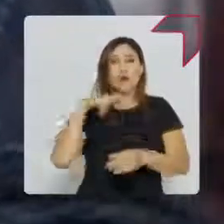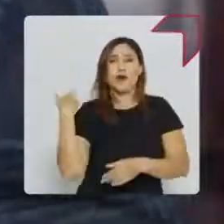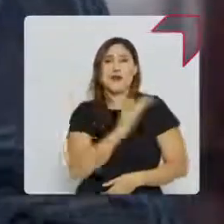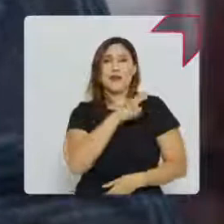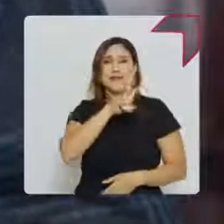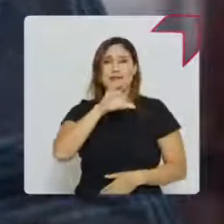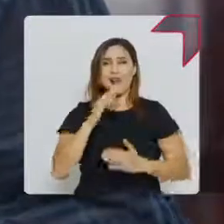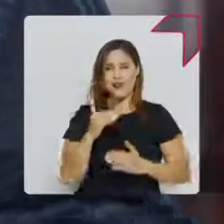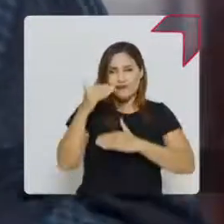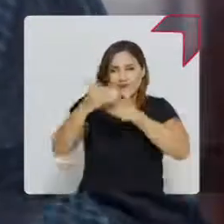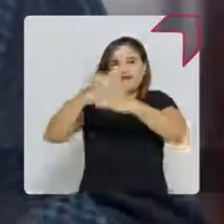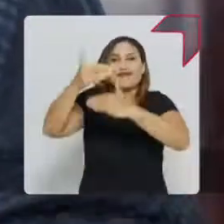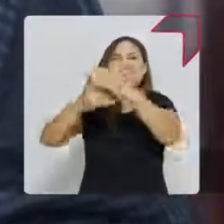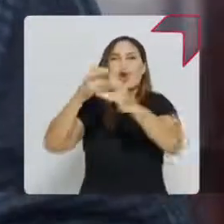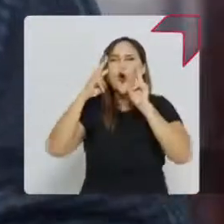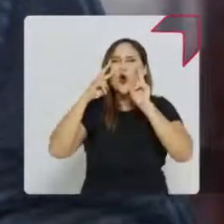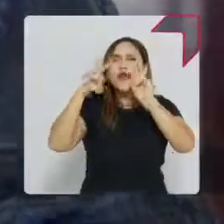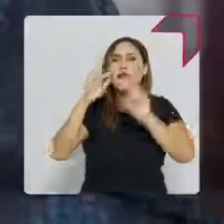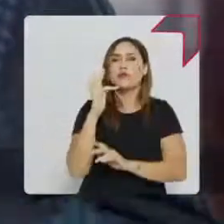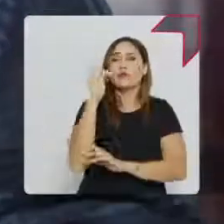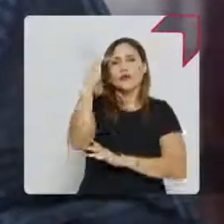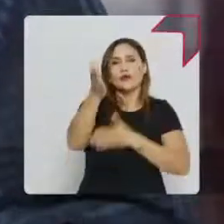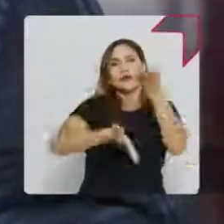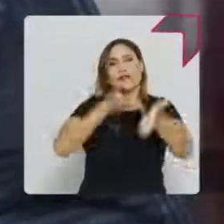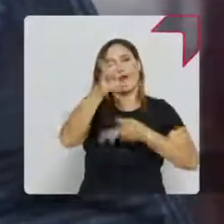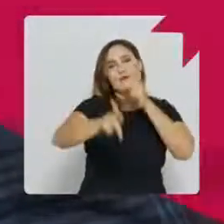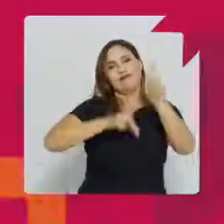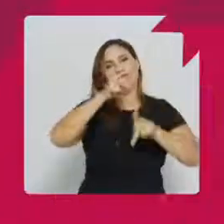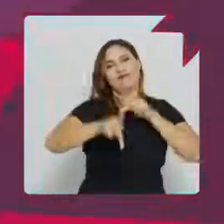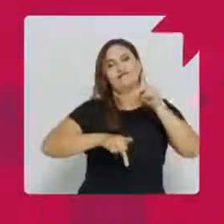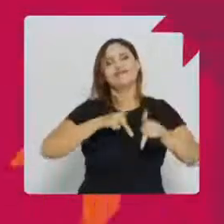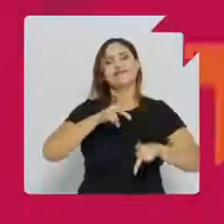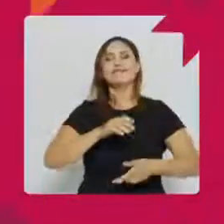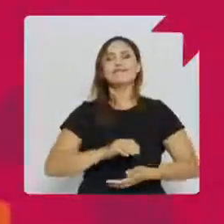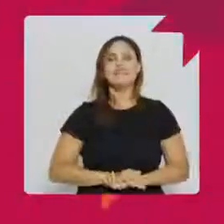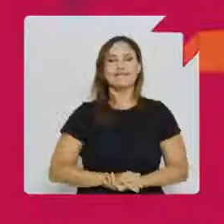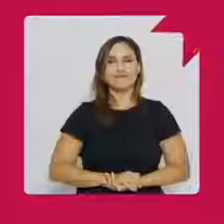vai voltar a avançar, olhar para frente e cuidar da nossa gente.